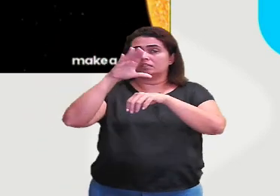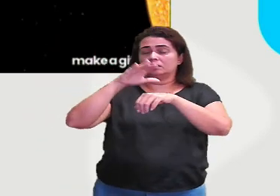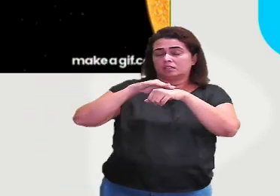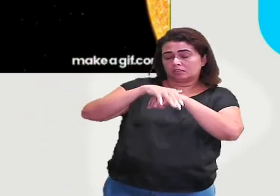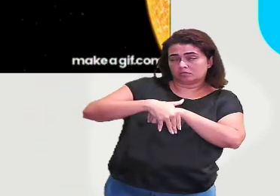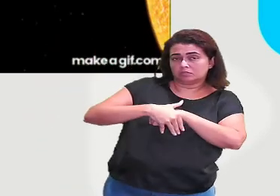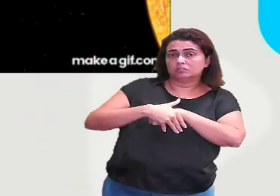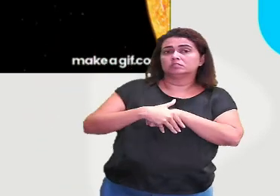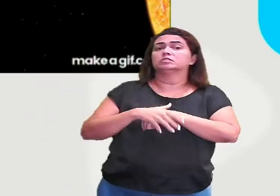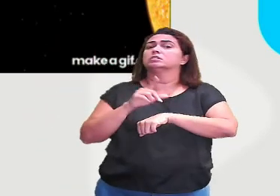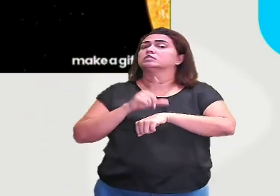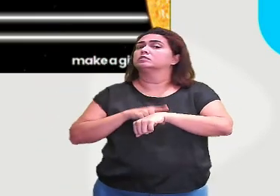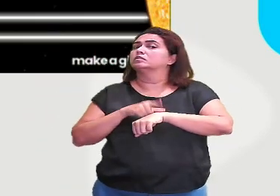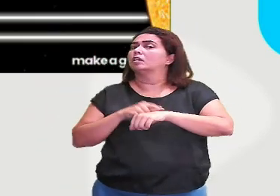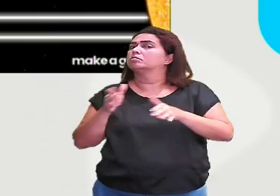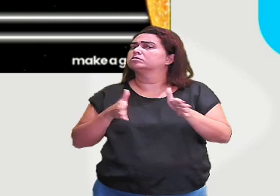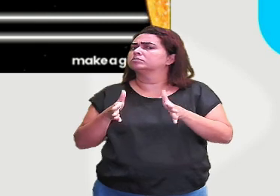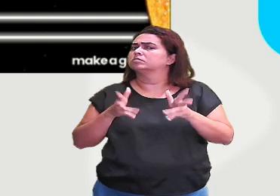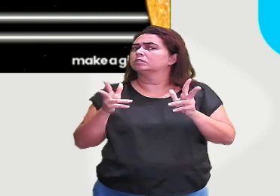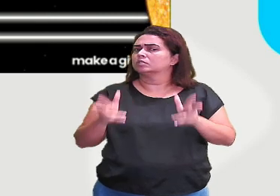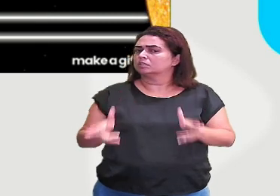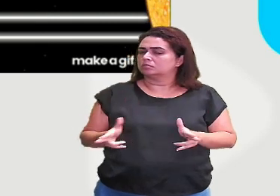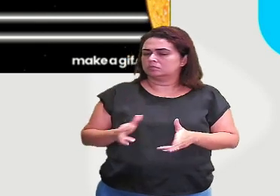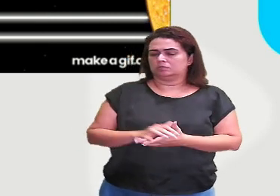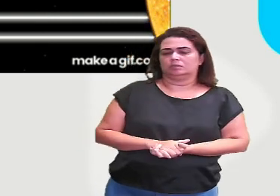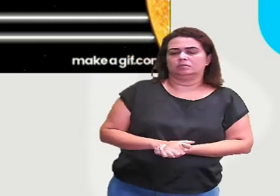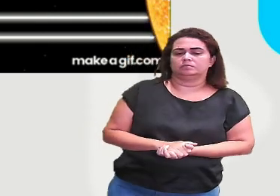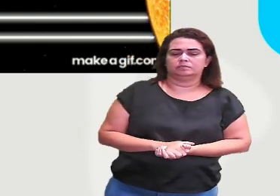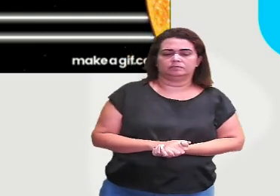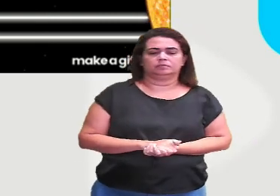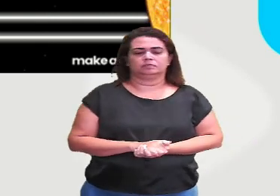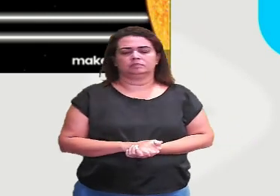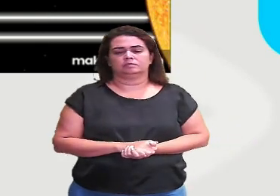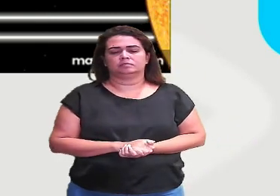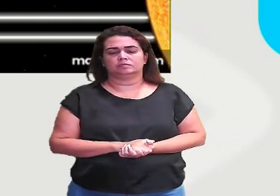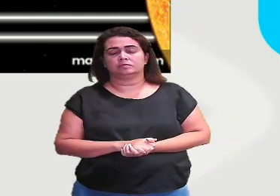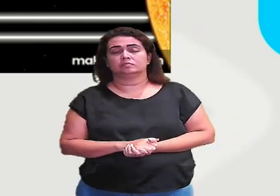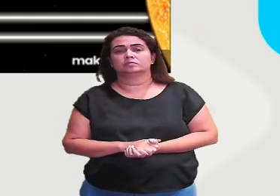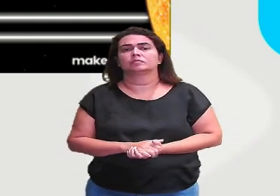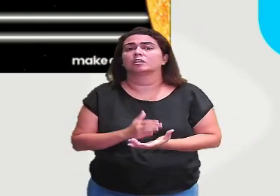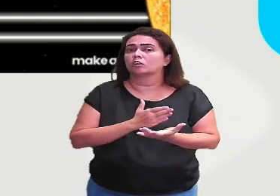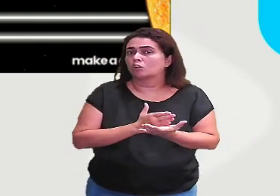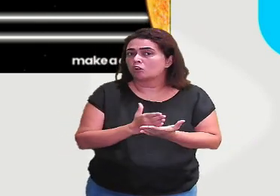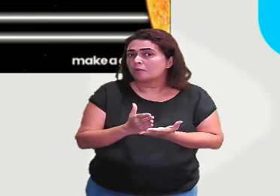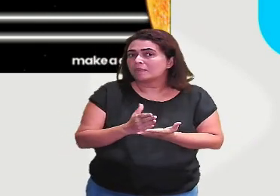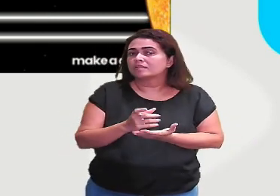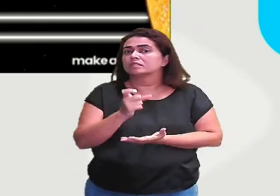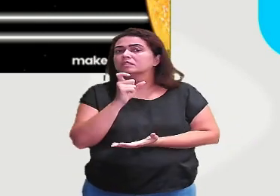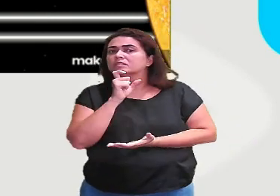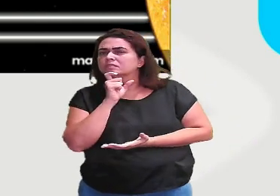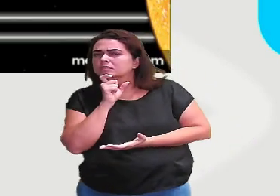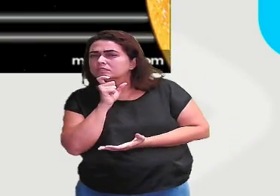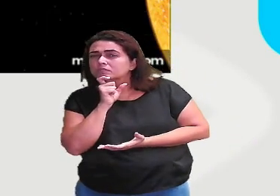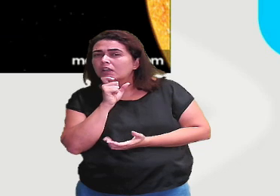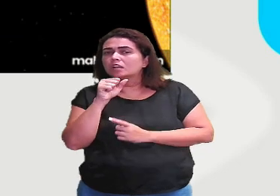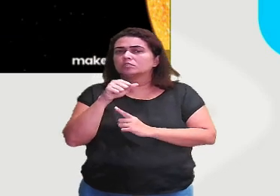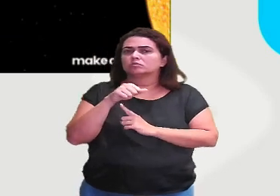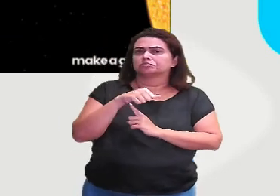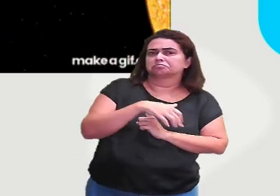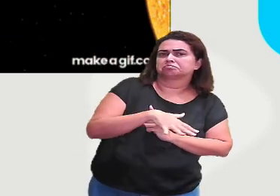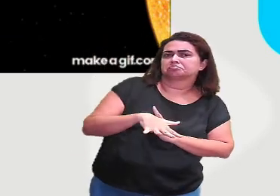né, do inverno para o verão, né, é o início de uma primavera ou de outono, né, tanto no hemisfério norte